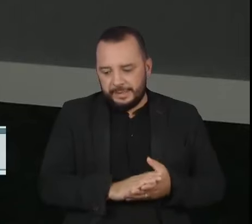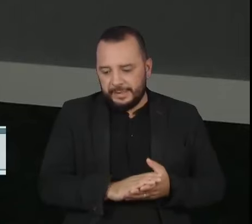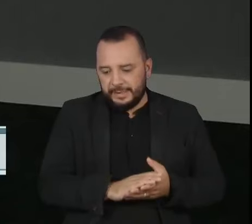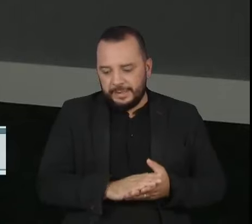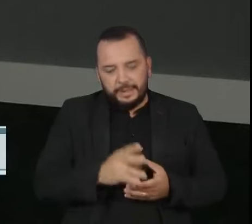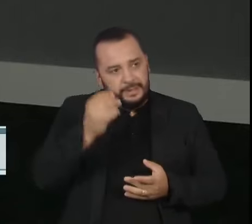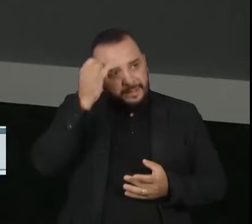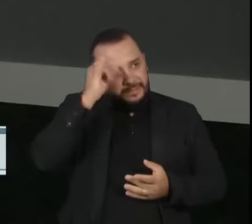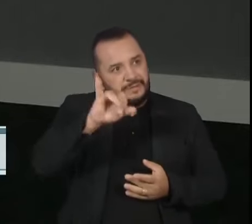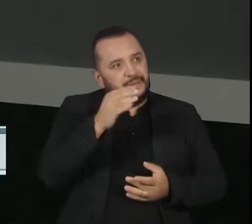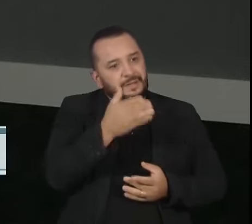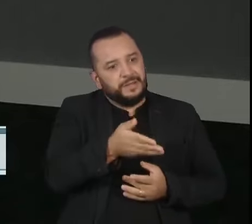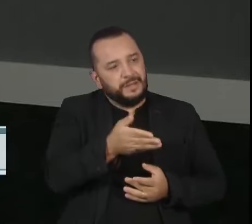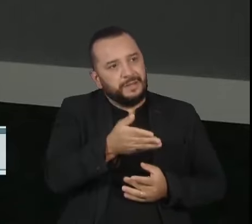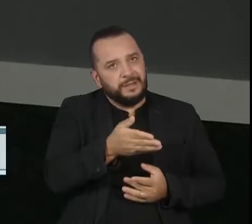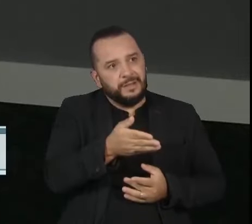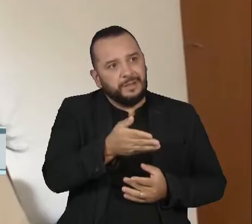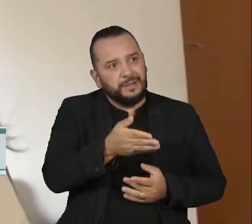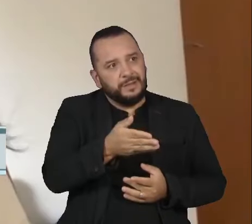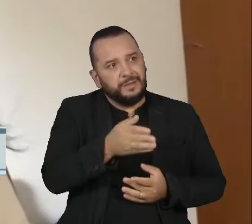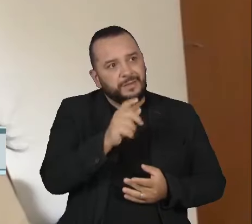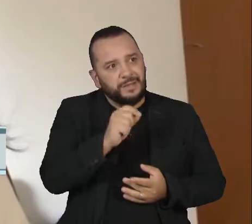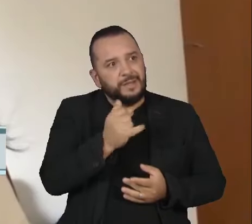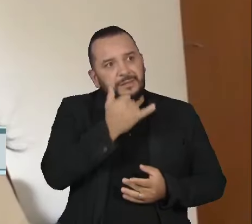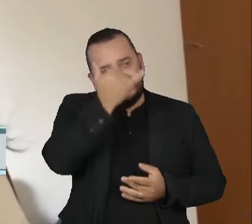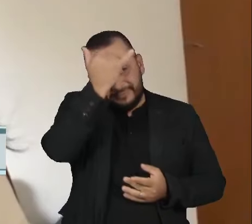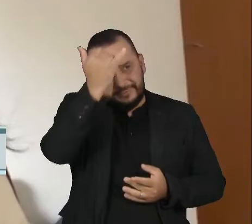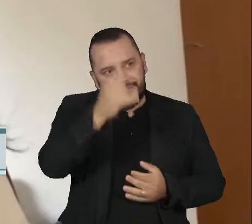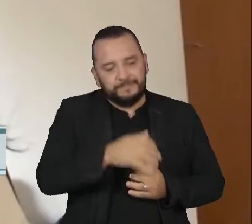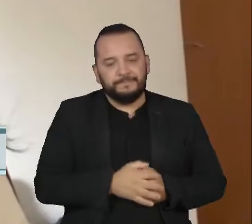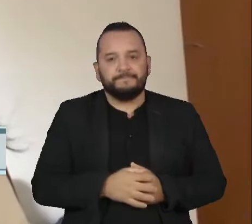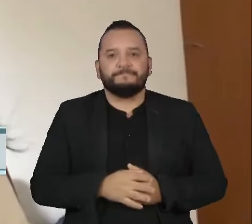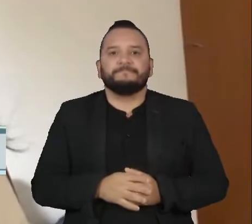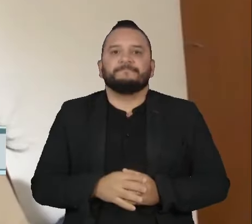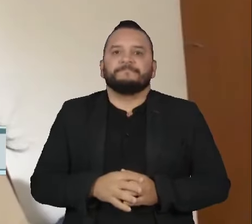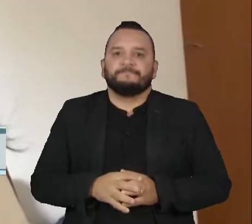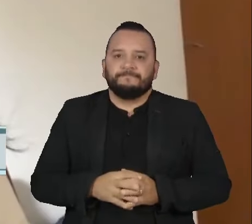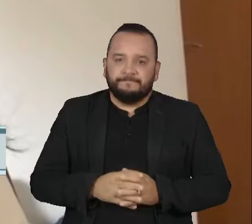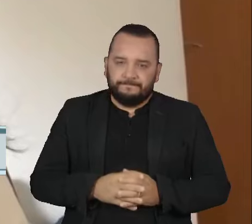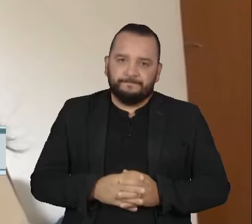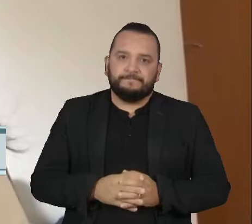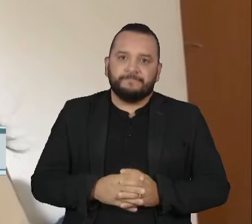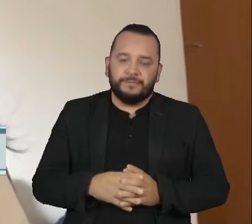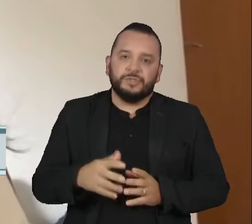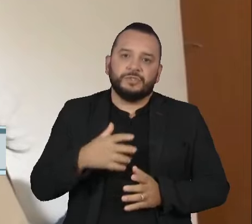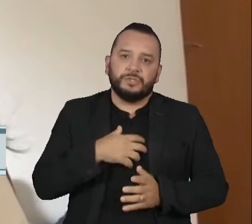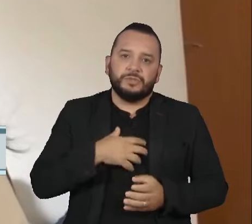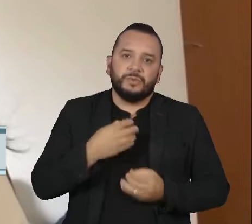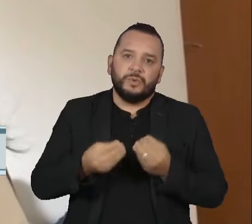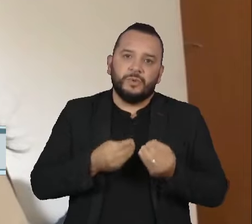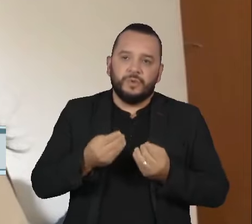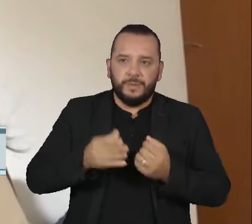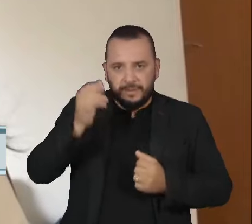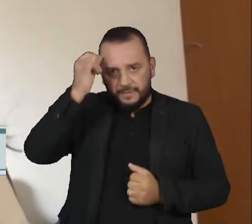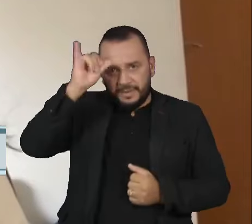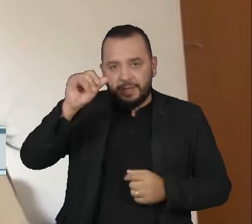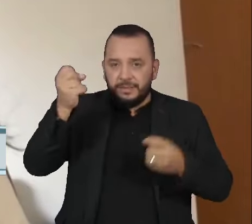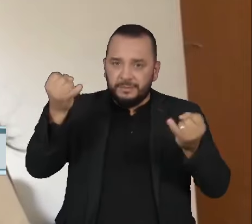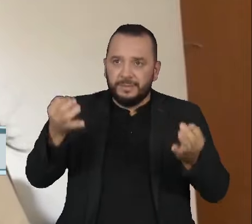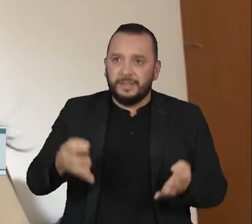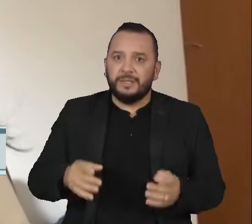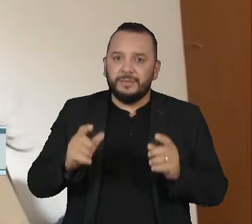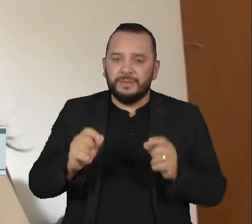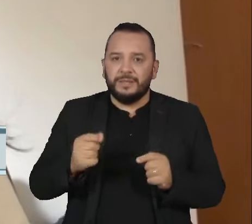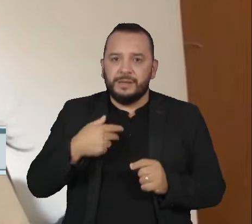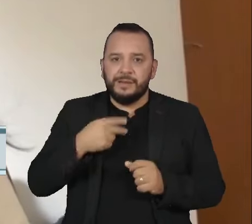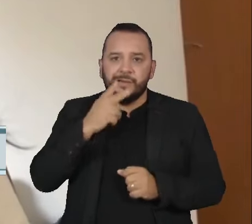evitar a queda nessa armadilha? Acho que a primeira grande maneira é explicando que o cigarro eletrônico